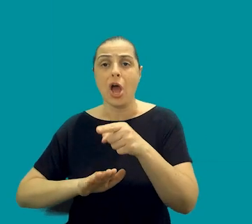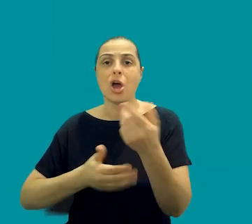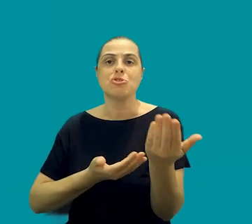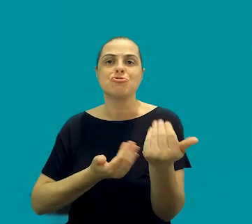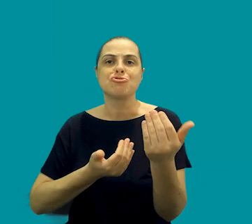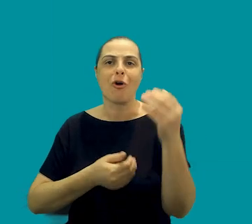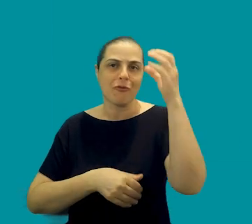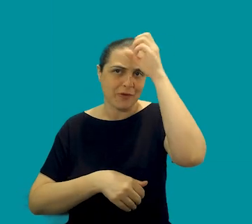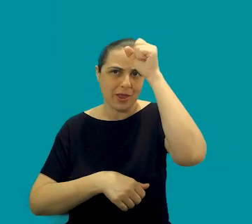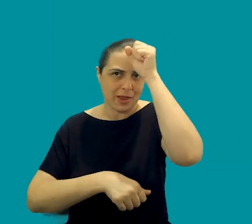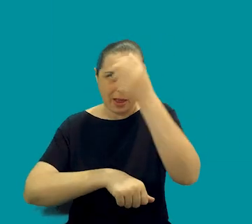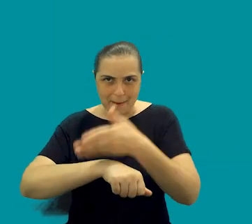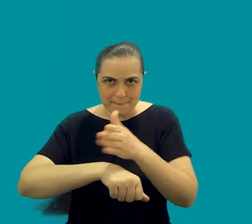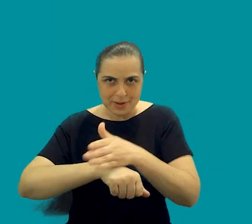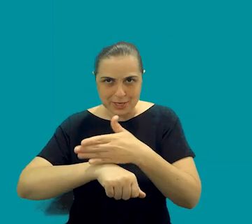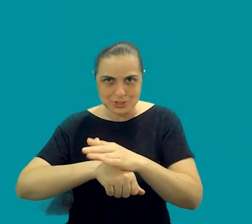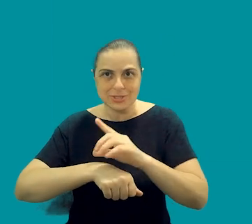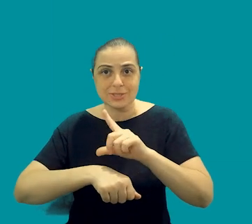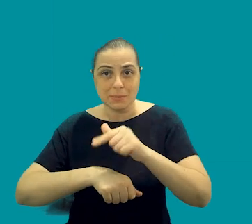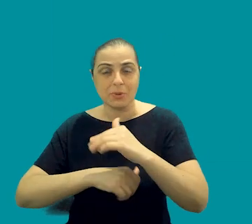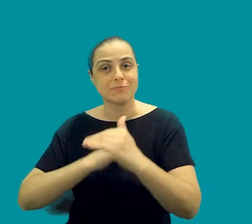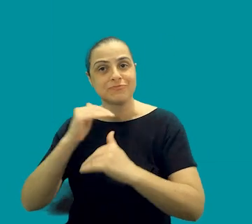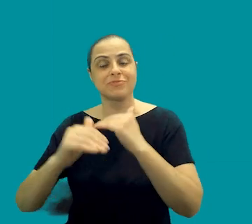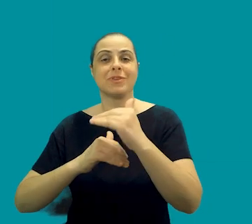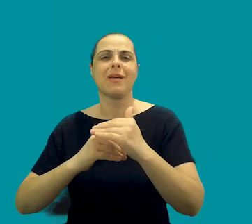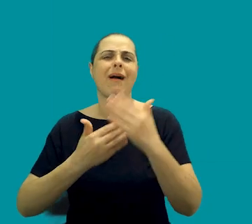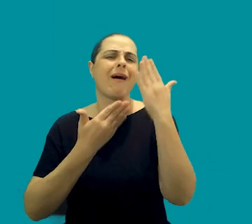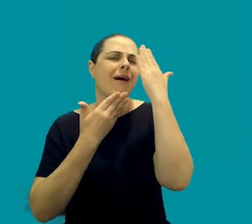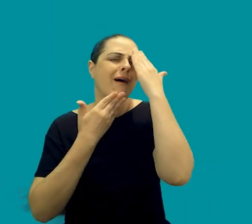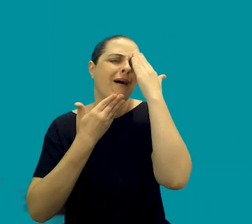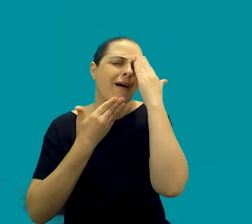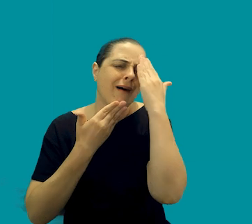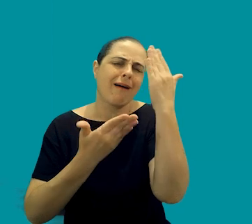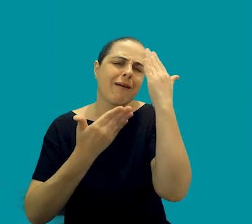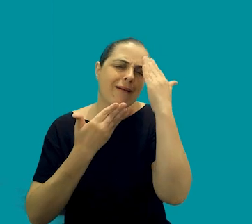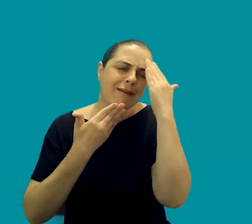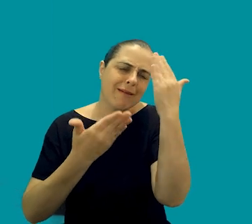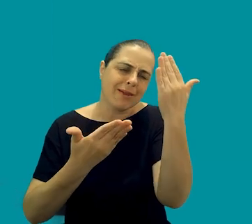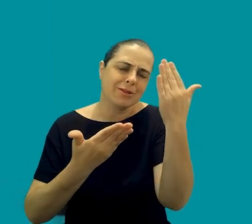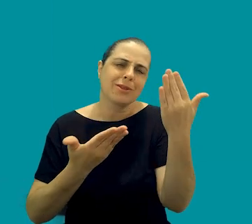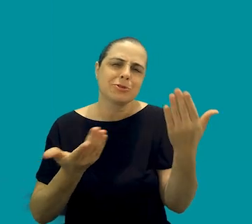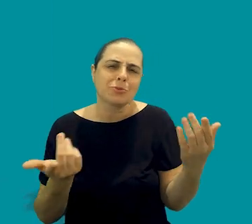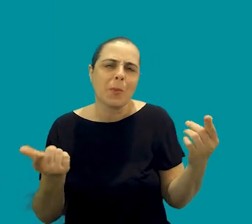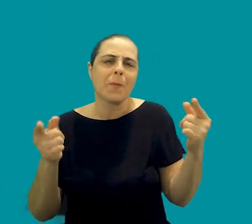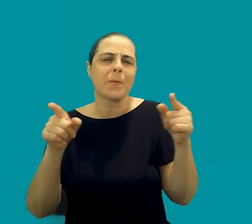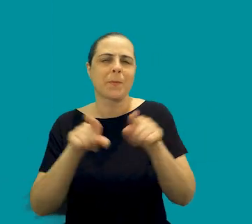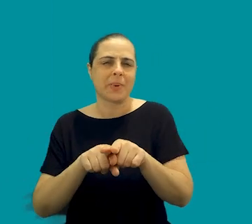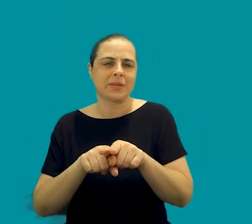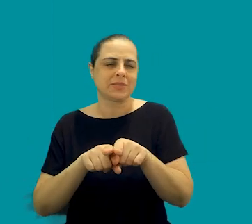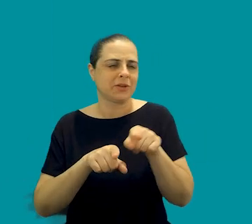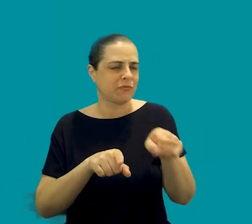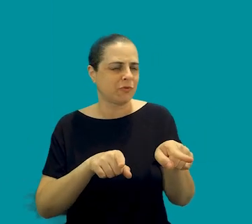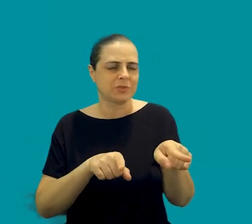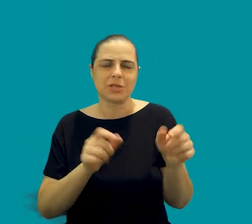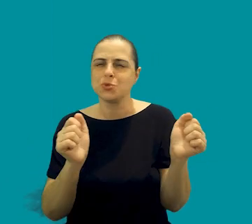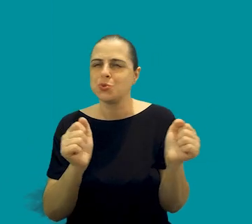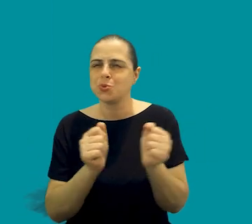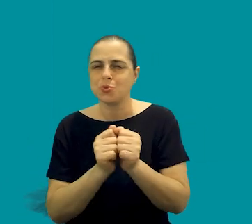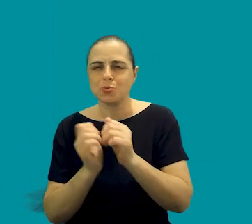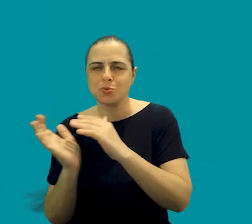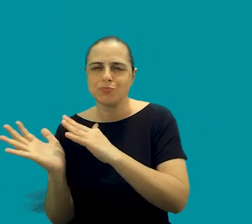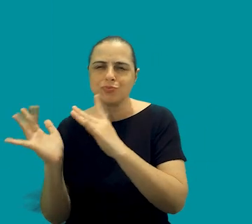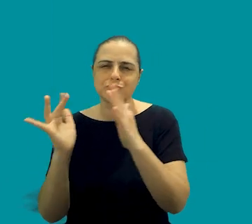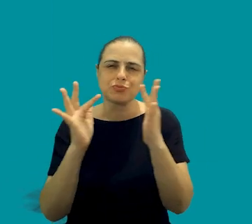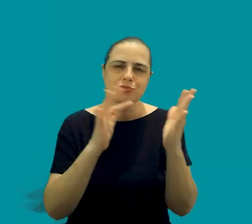enfim. Então a gente agradece imensamente a parceria de vocês em absolutamente todo o